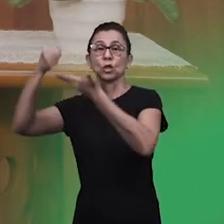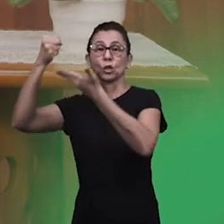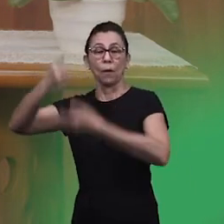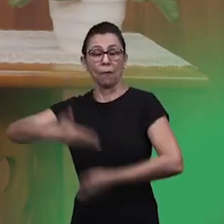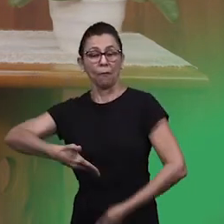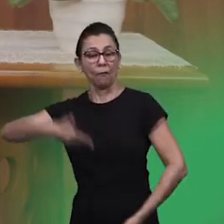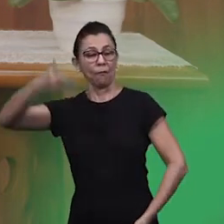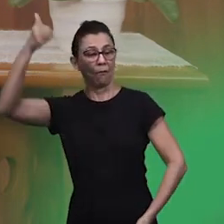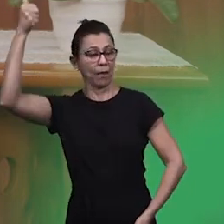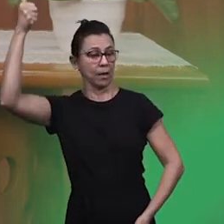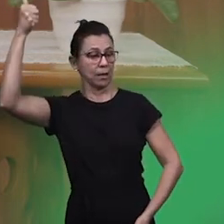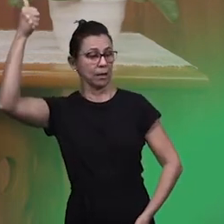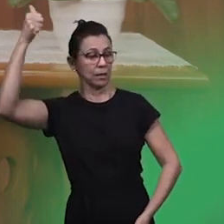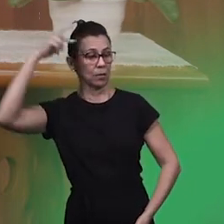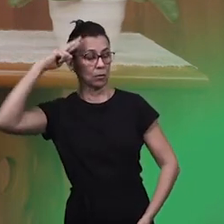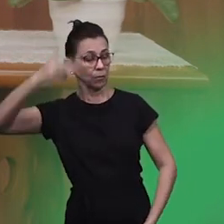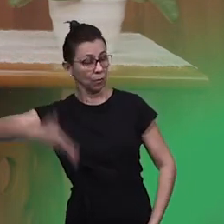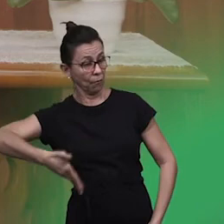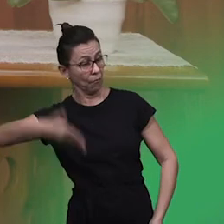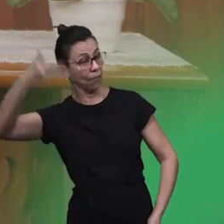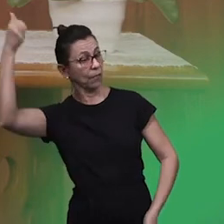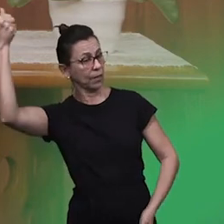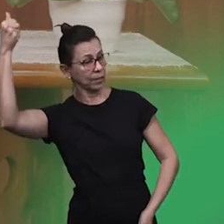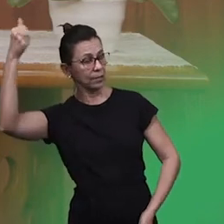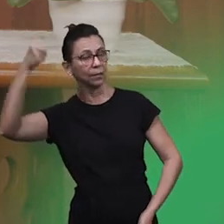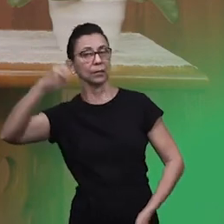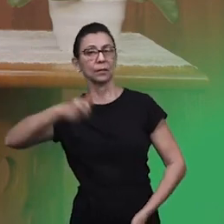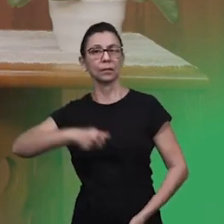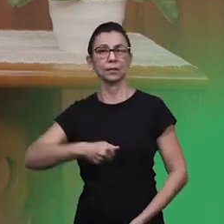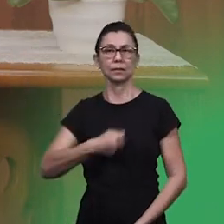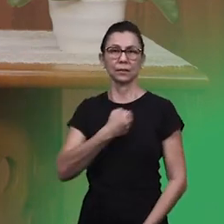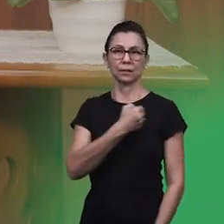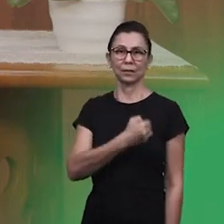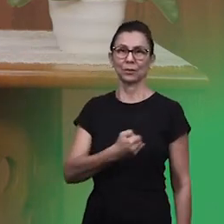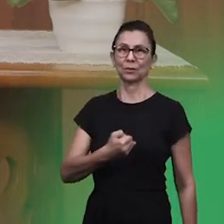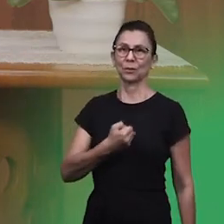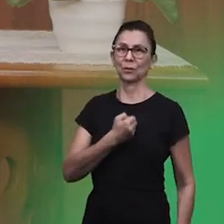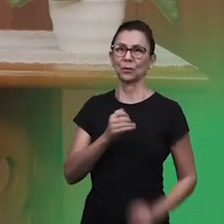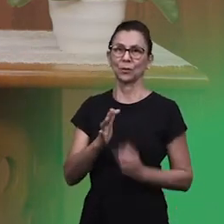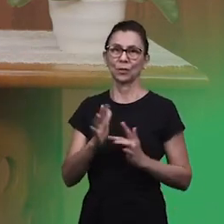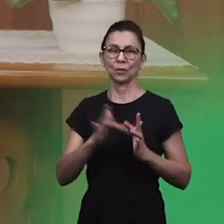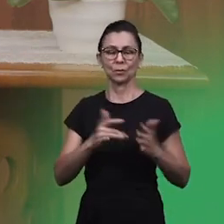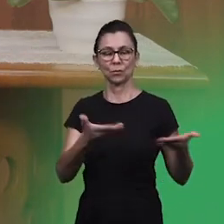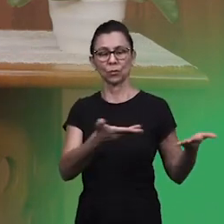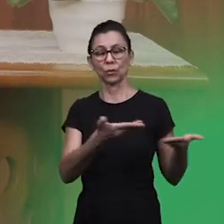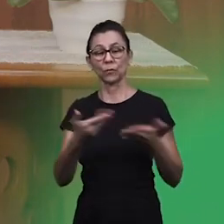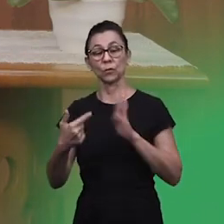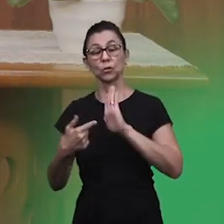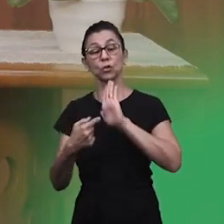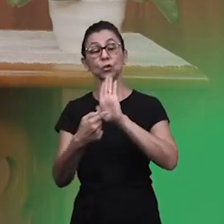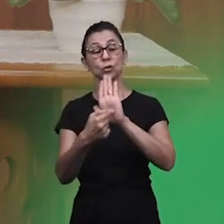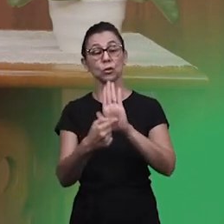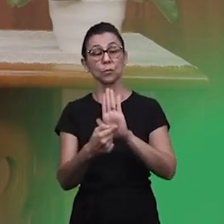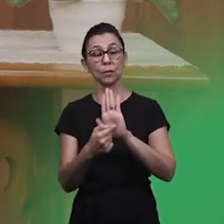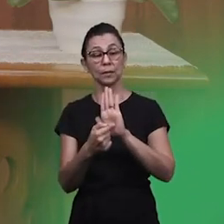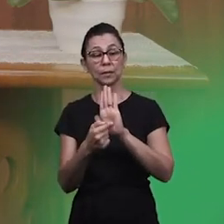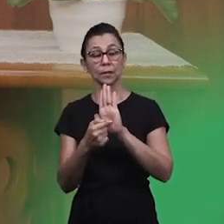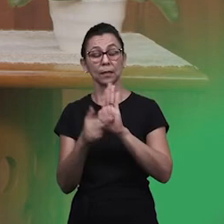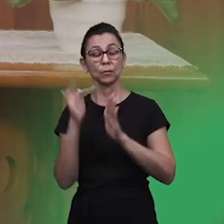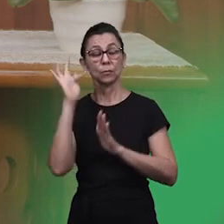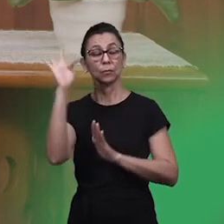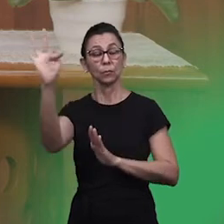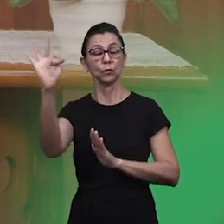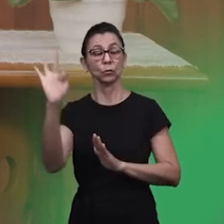o convite que foi feito a João. E mostrar-te-ei as coisas que depois destas devem